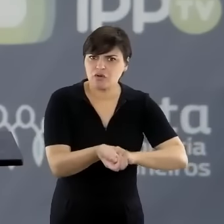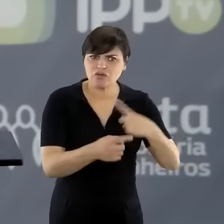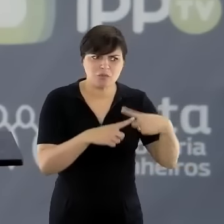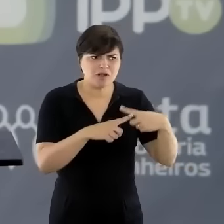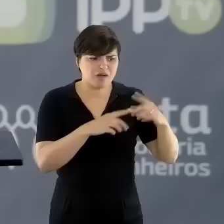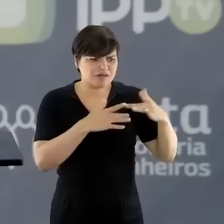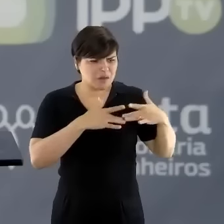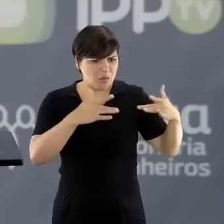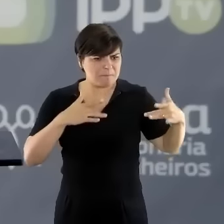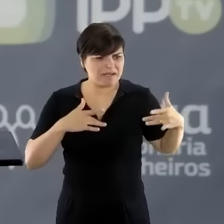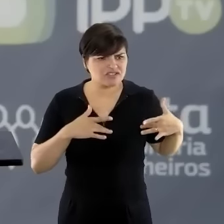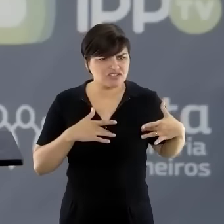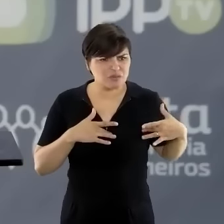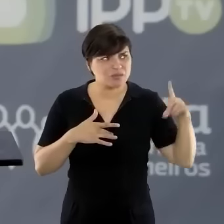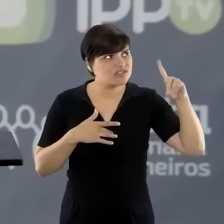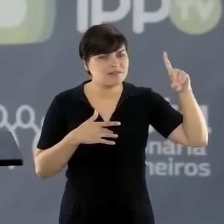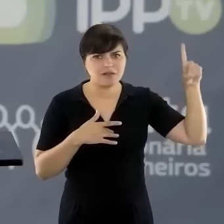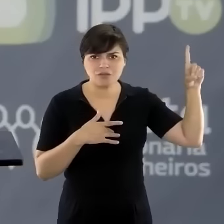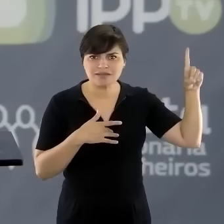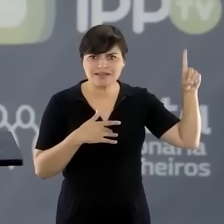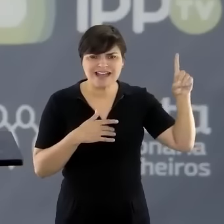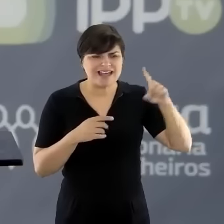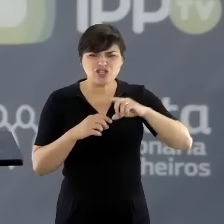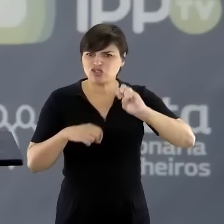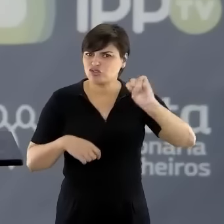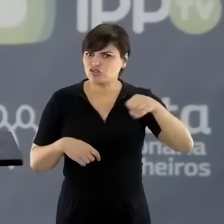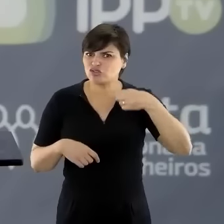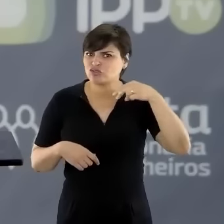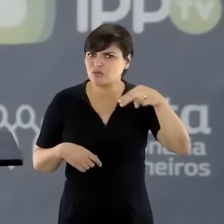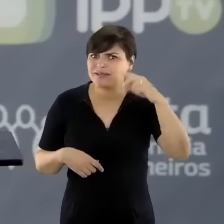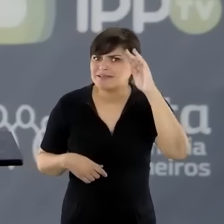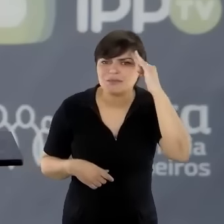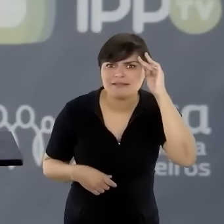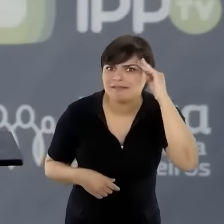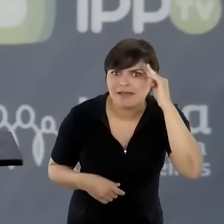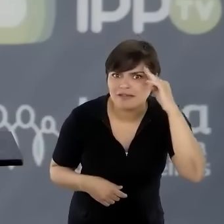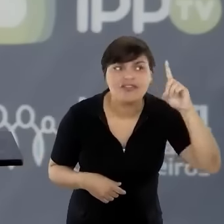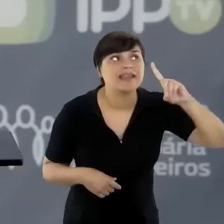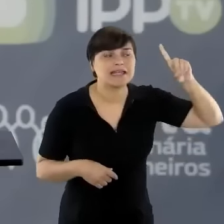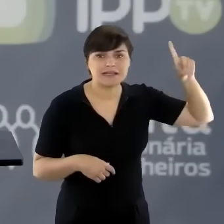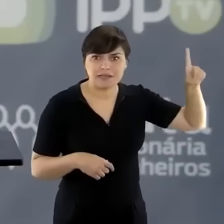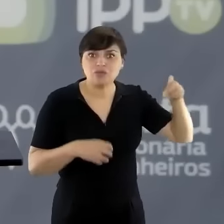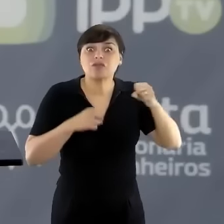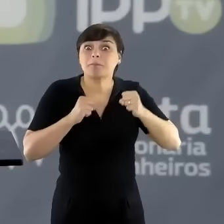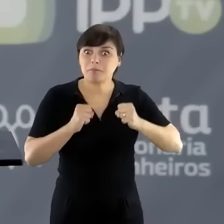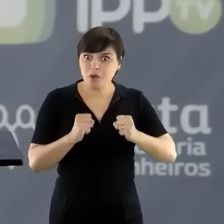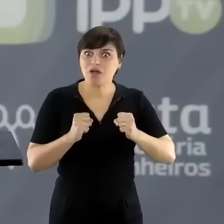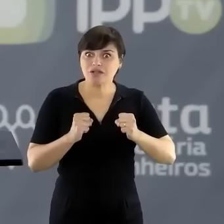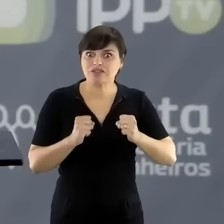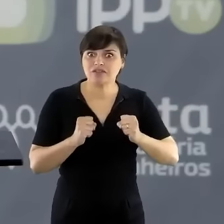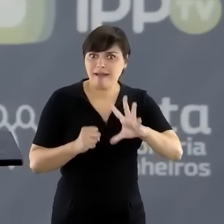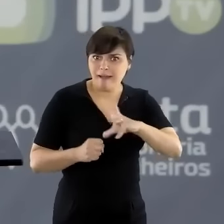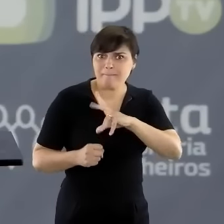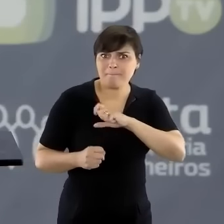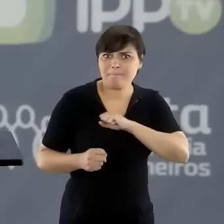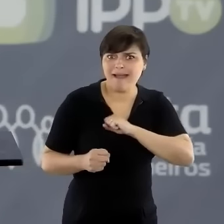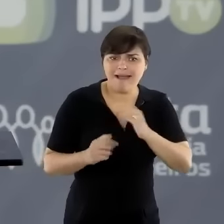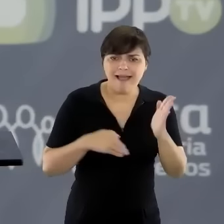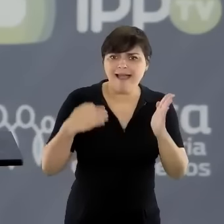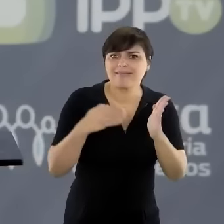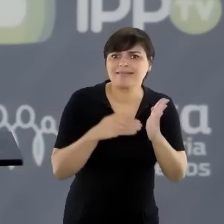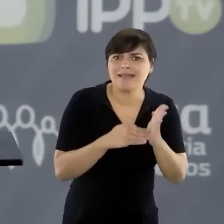seus inimigos ele quer Deus do seu lado ele quer Deus para ele ele quer Deus